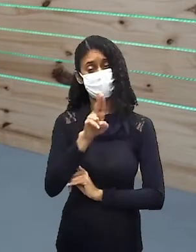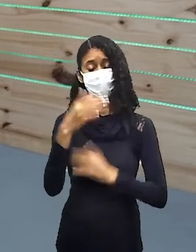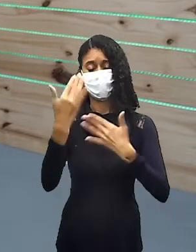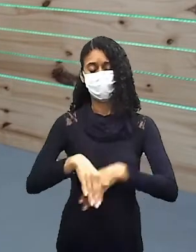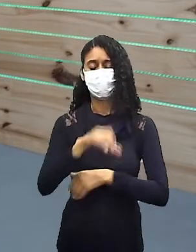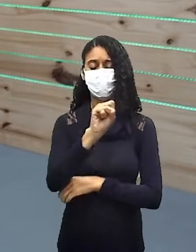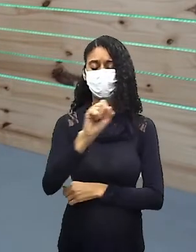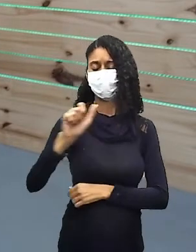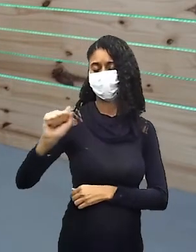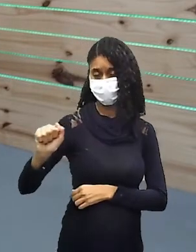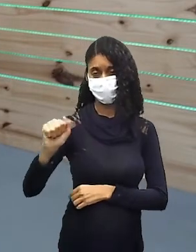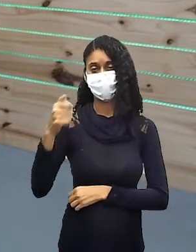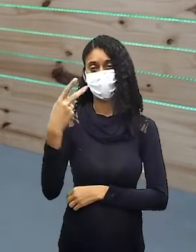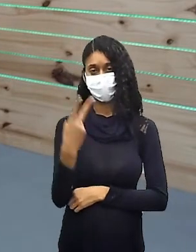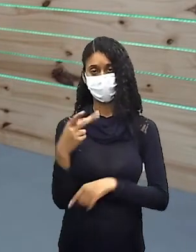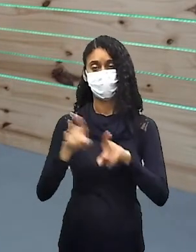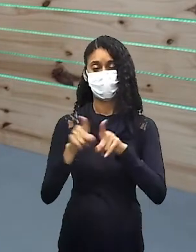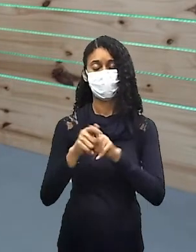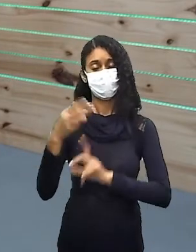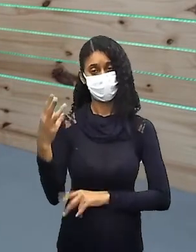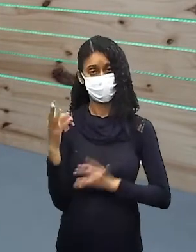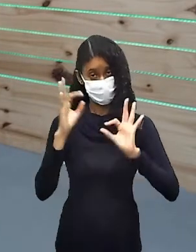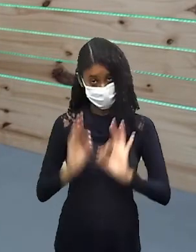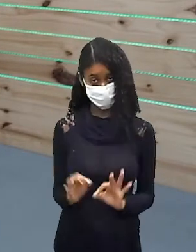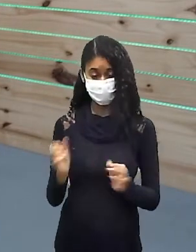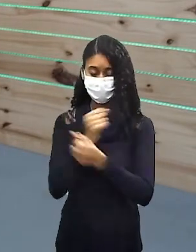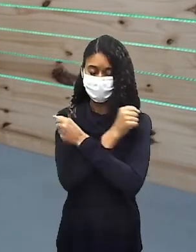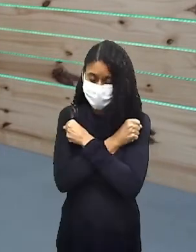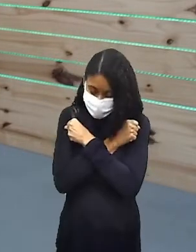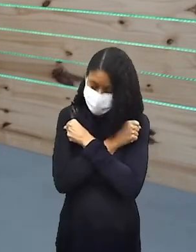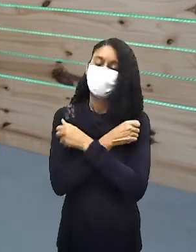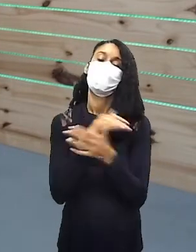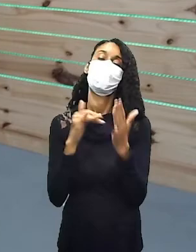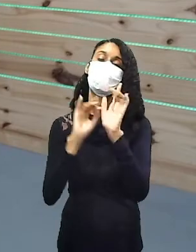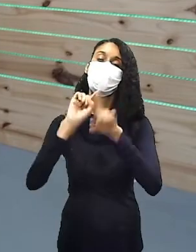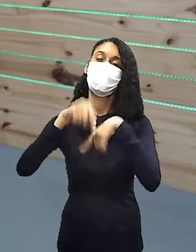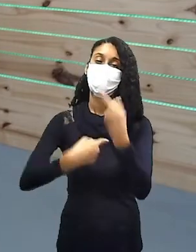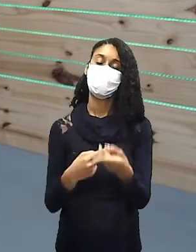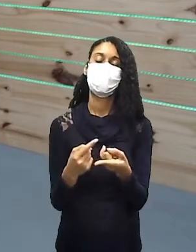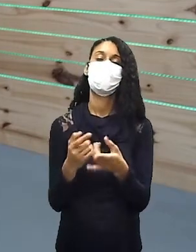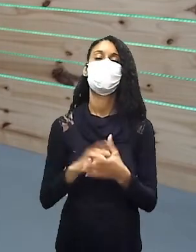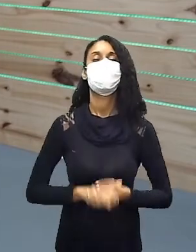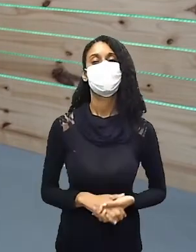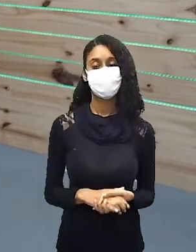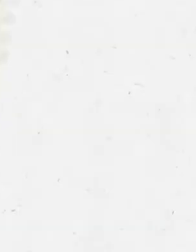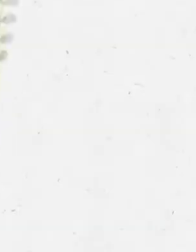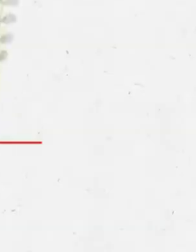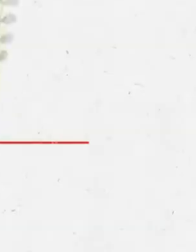2 e 3. Tá certo? Forte abraço e até a próxima oportunidade.